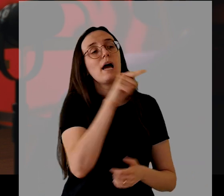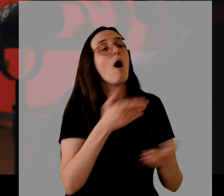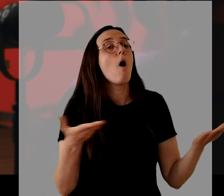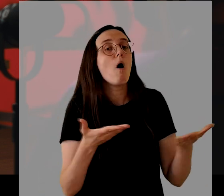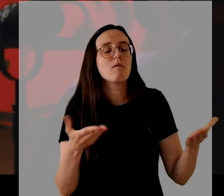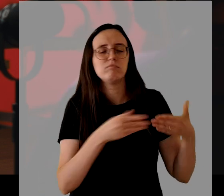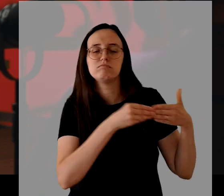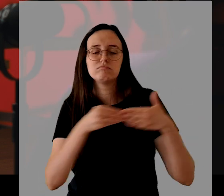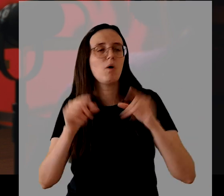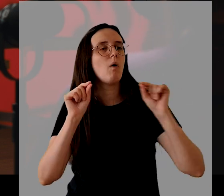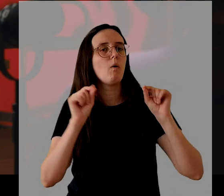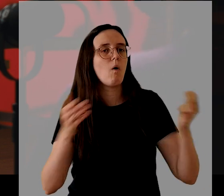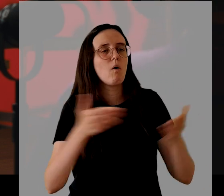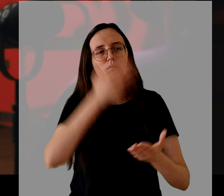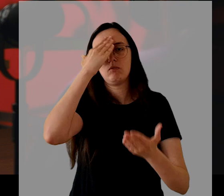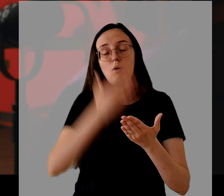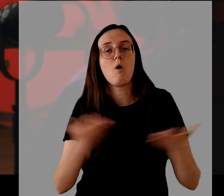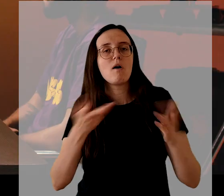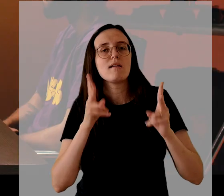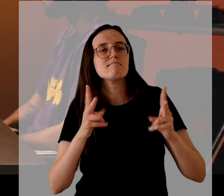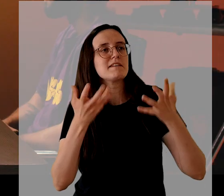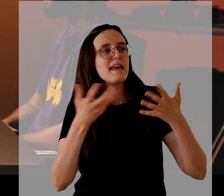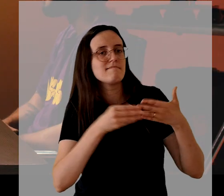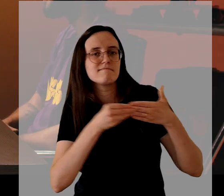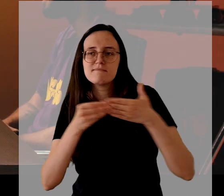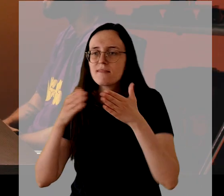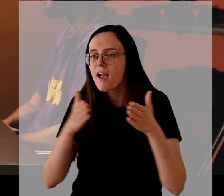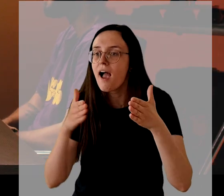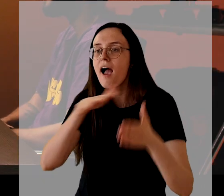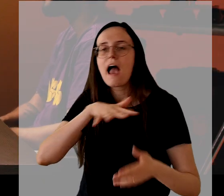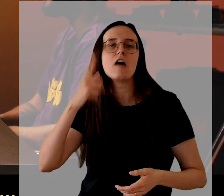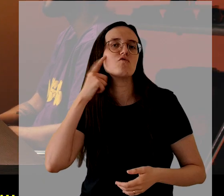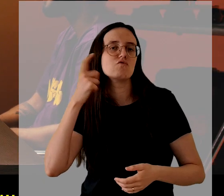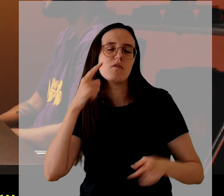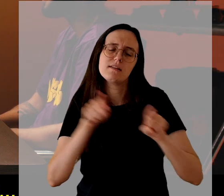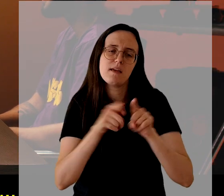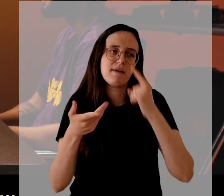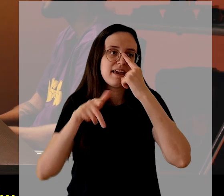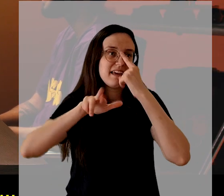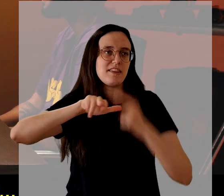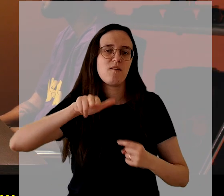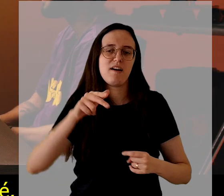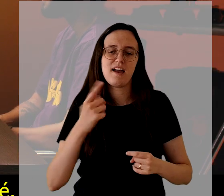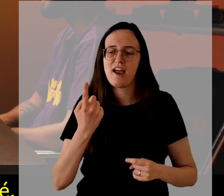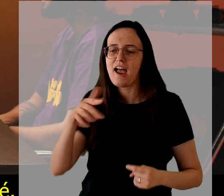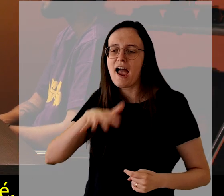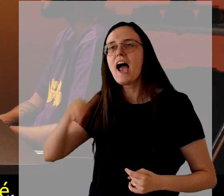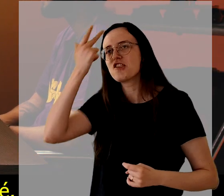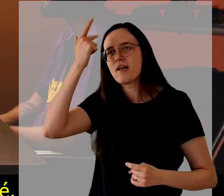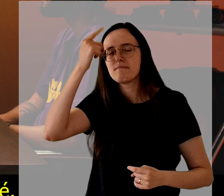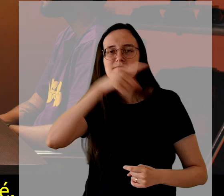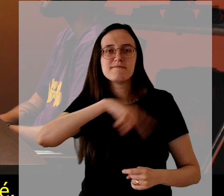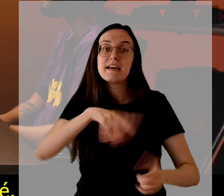hoje direcionaria para uma pessoa hoje que está querendo seguir na área de som? Assim? E, cara, não é uma área normalmente que a